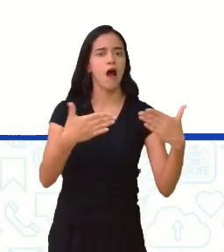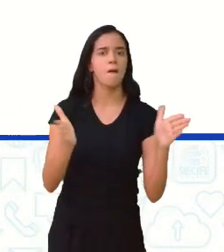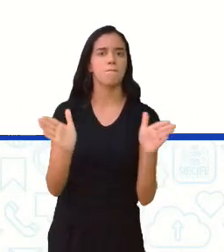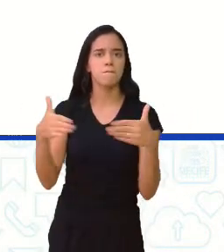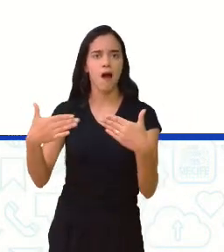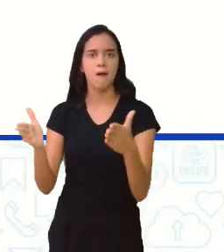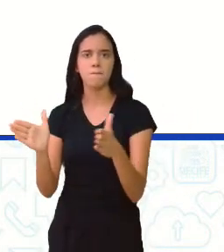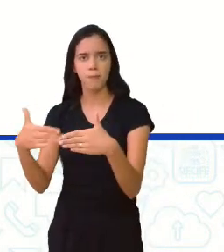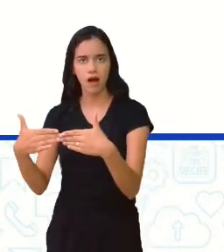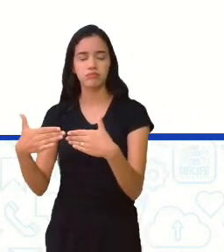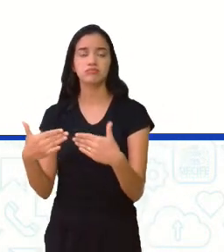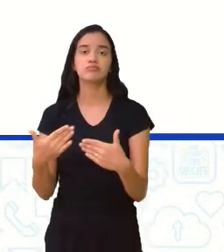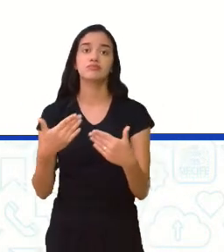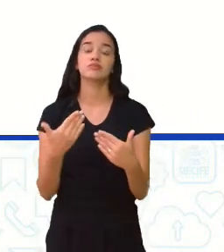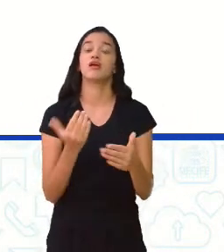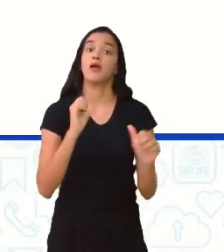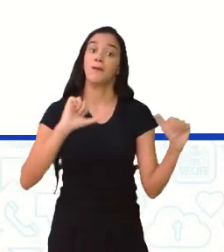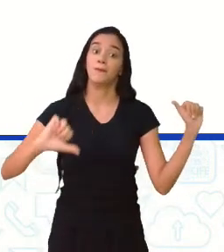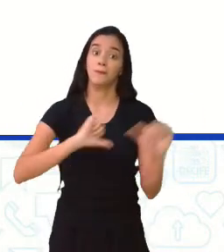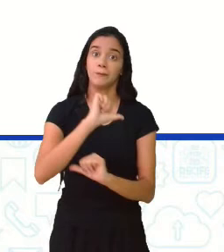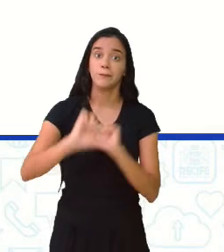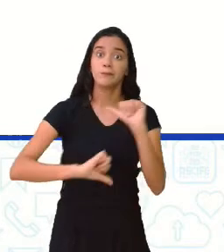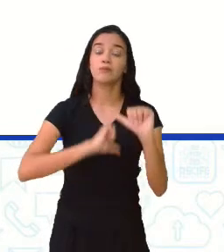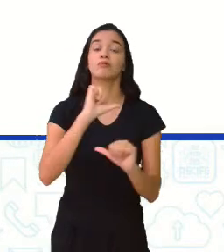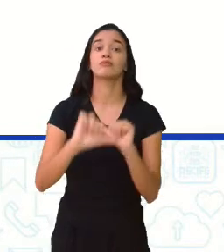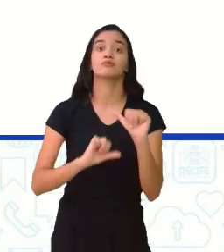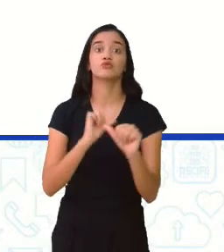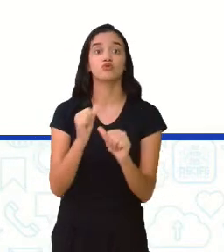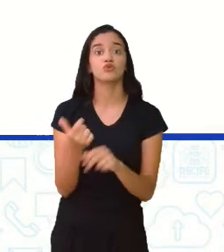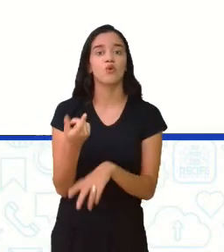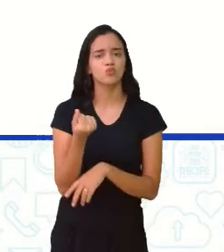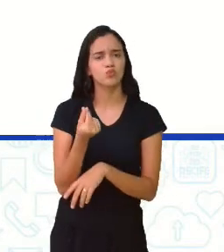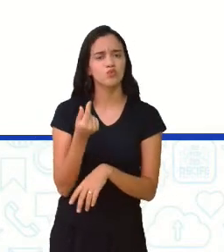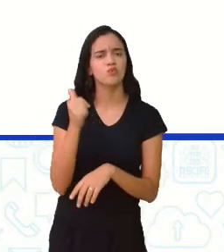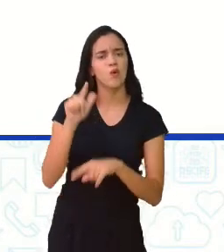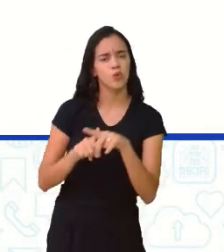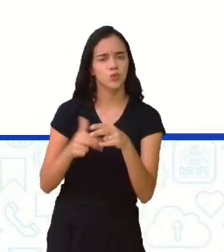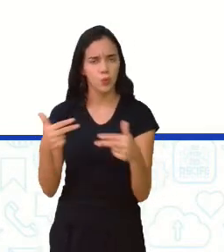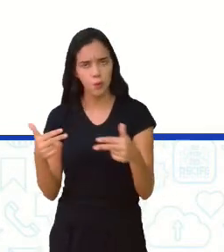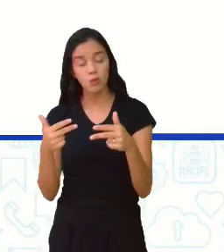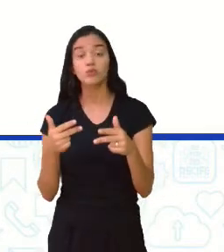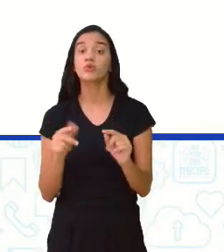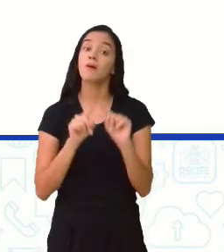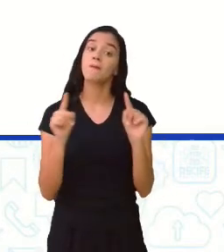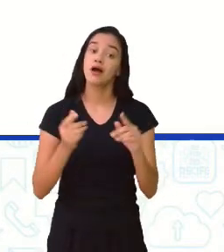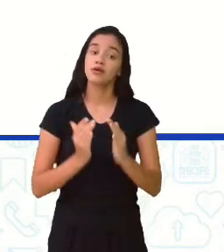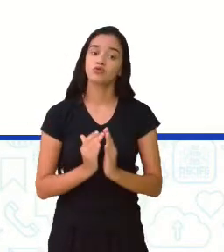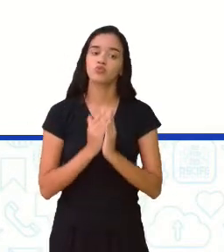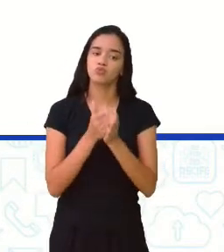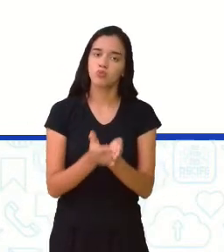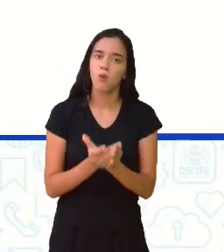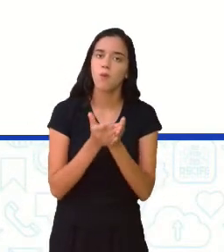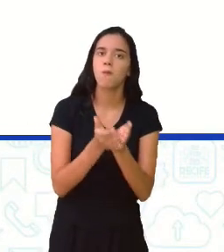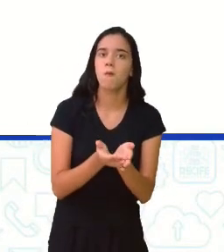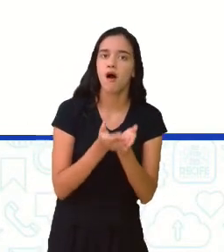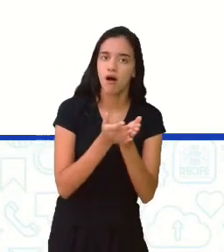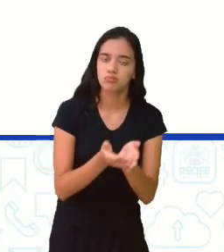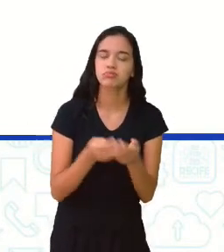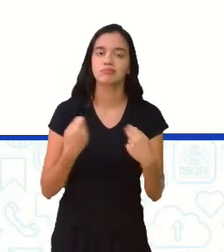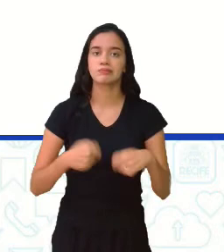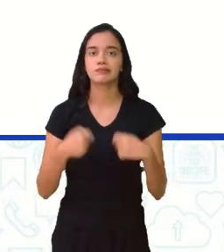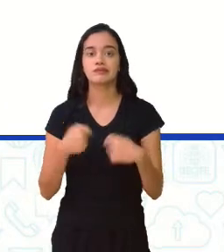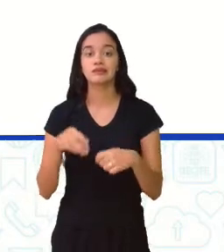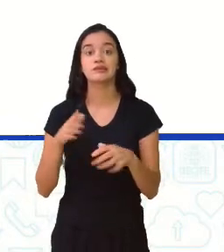podem causar mudanças abruptas nos preços dos produtos, pois os navios precisariam fazer uma rota muito